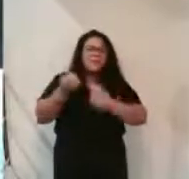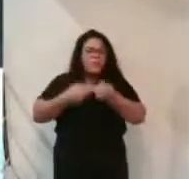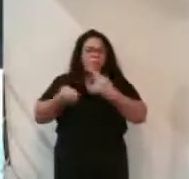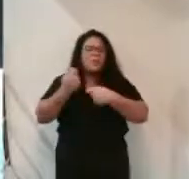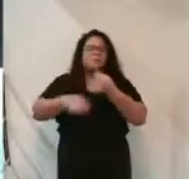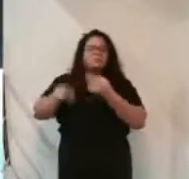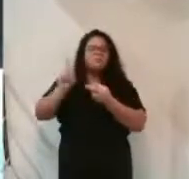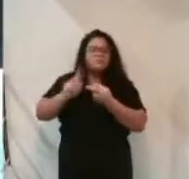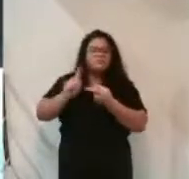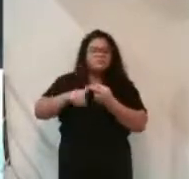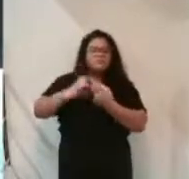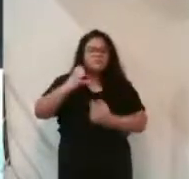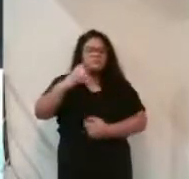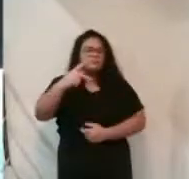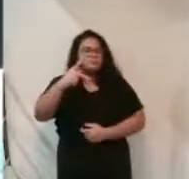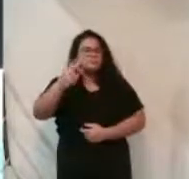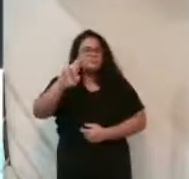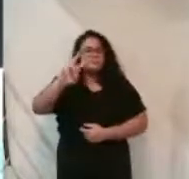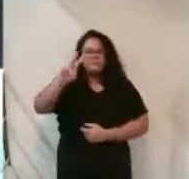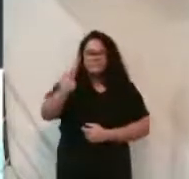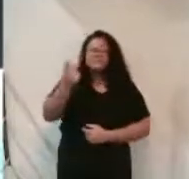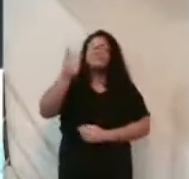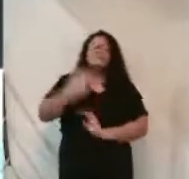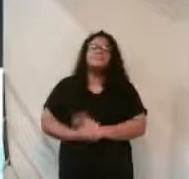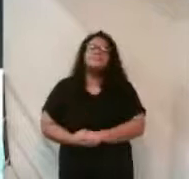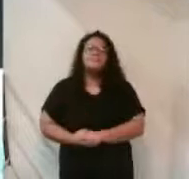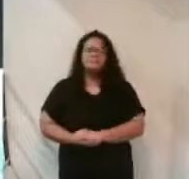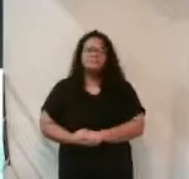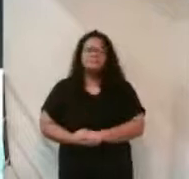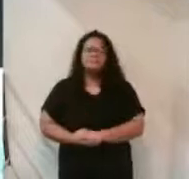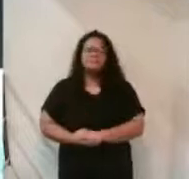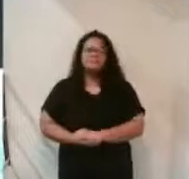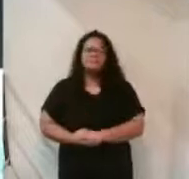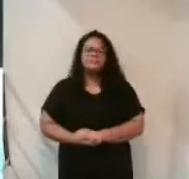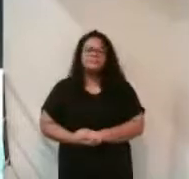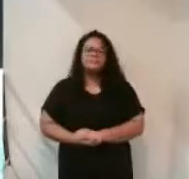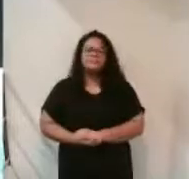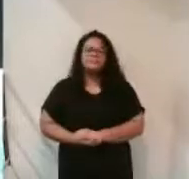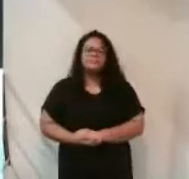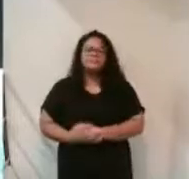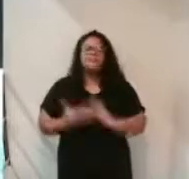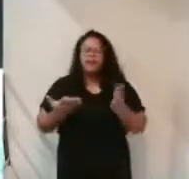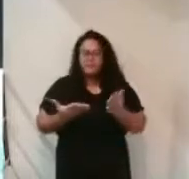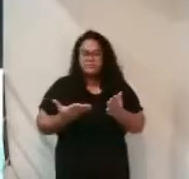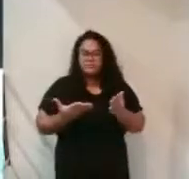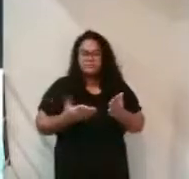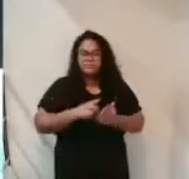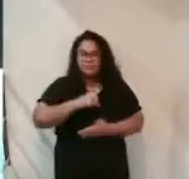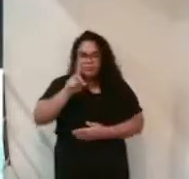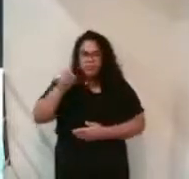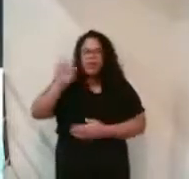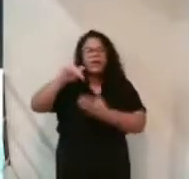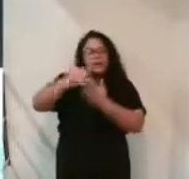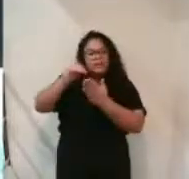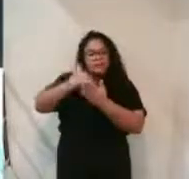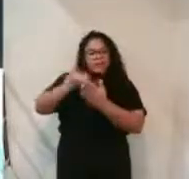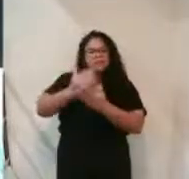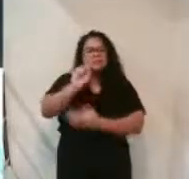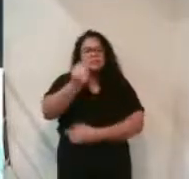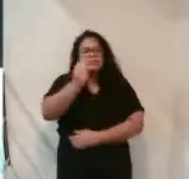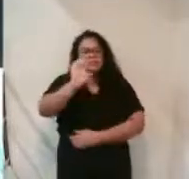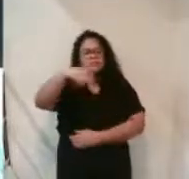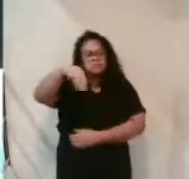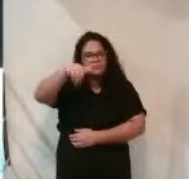na SEMAS mesmo, né? Estou aqui com dois técnicos nossos, a Mona Lisa e o Lauande, as instituições são feitas por pessoas,